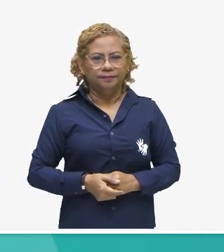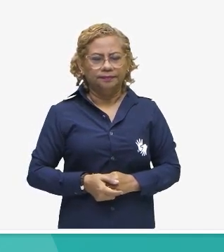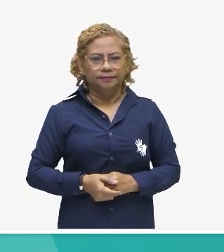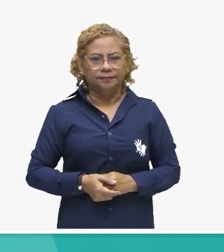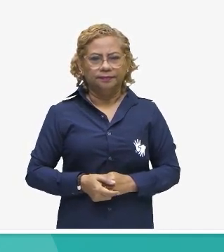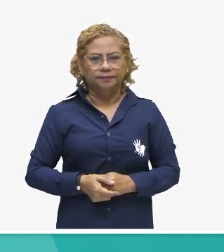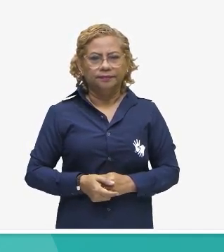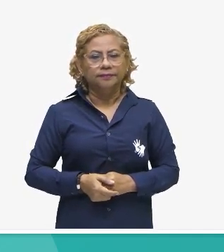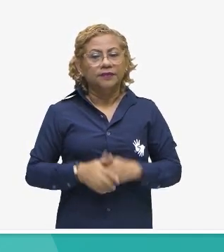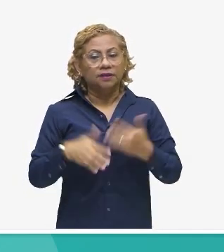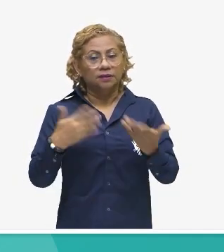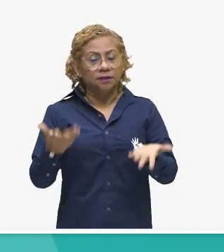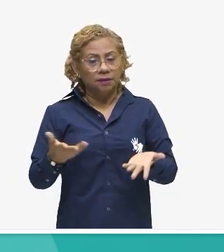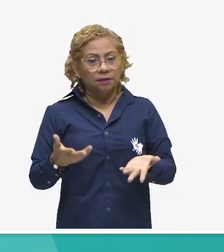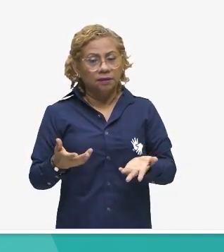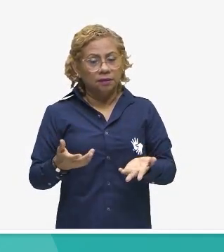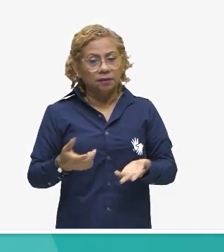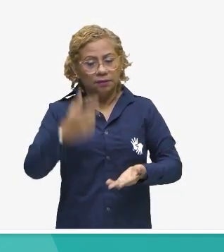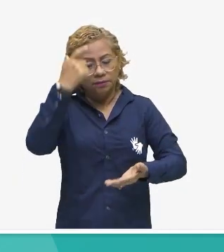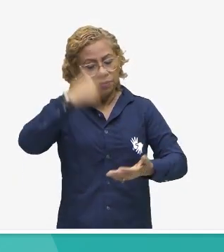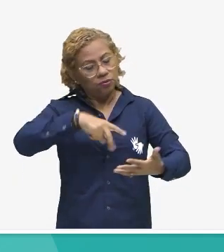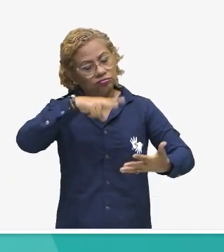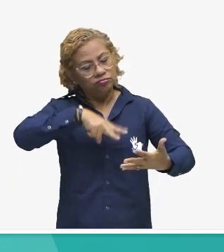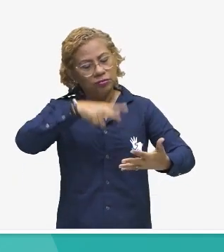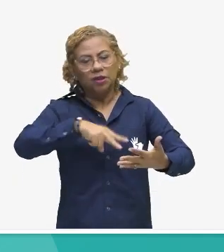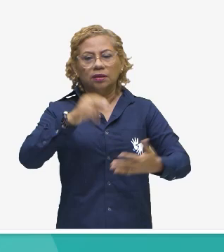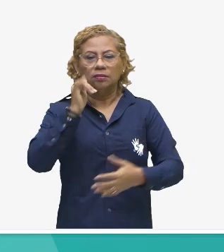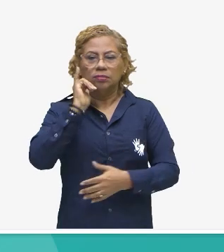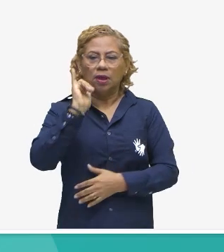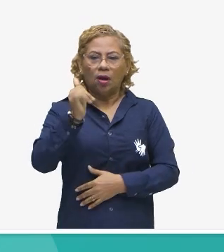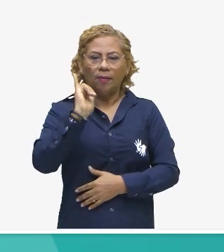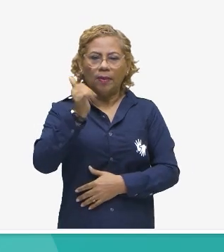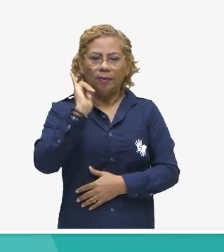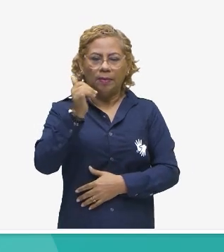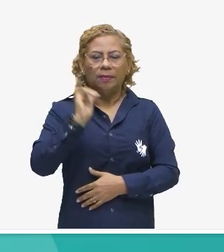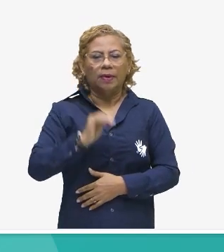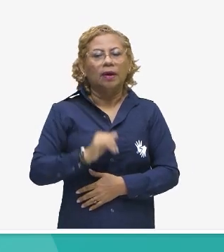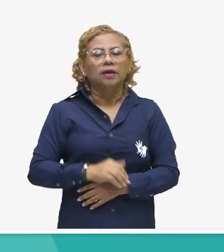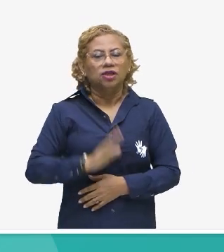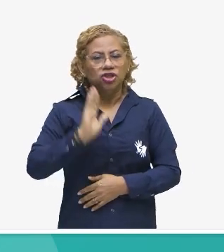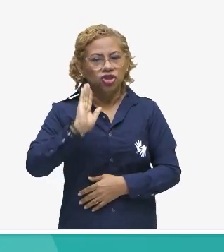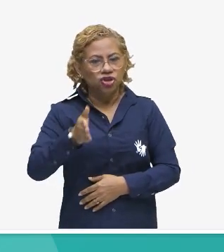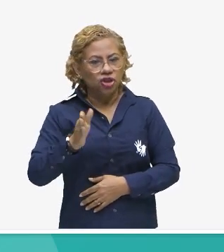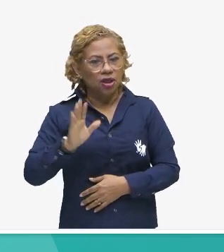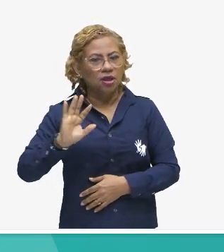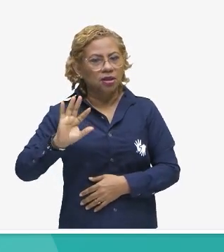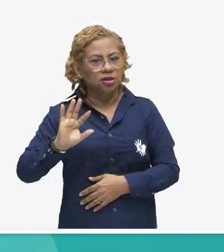o narrador está contando, já havia acontecido.